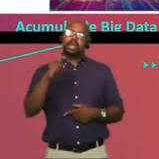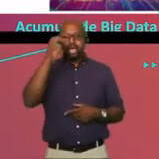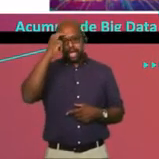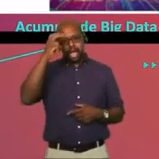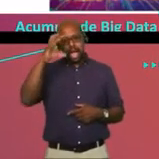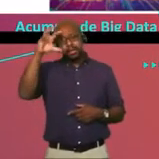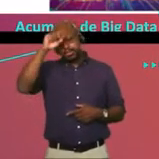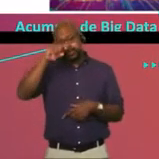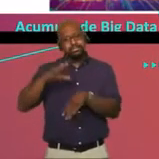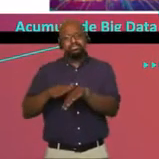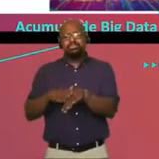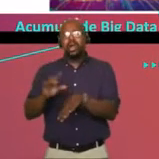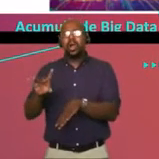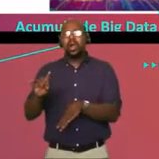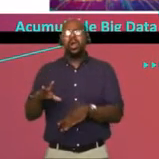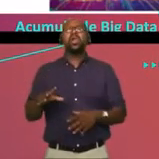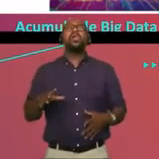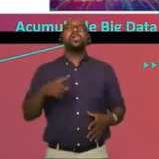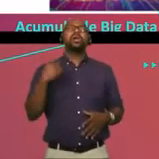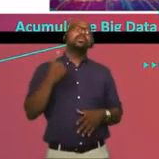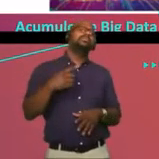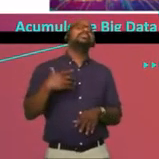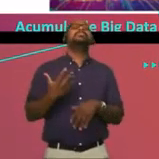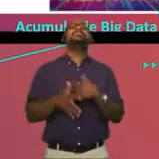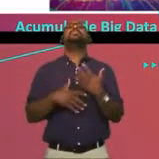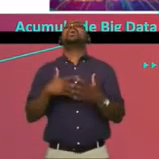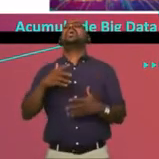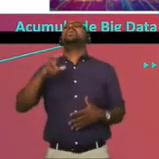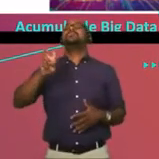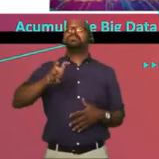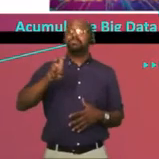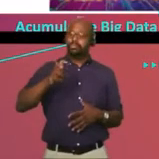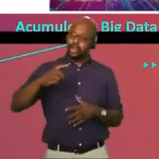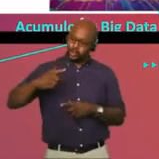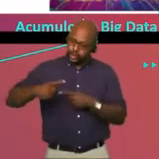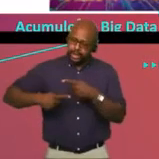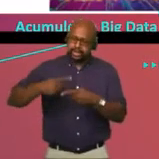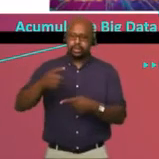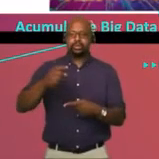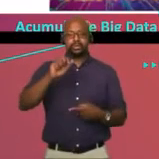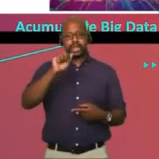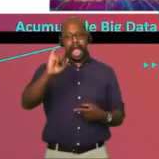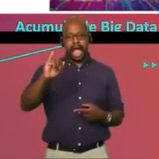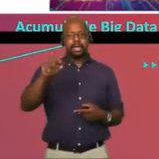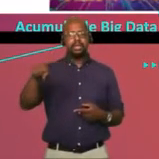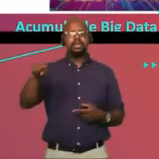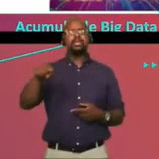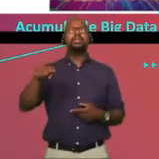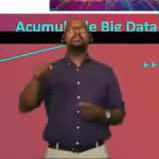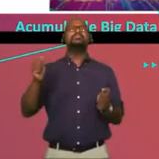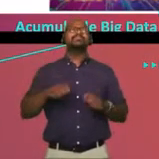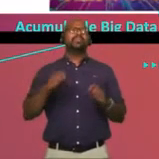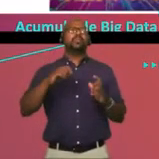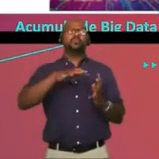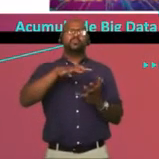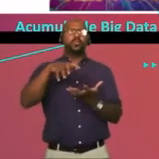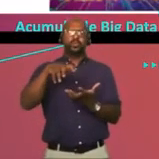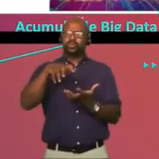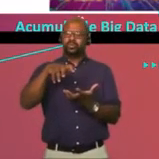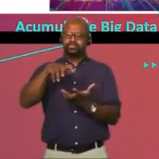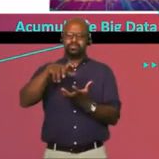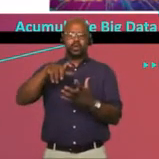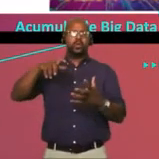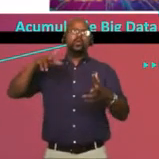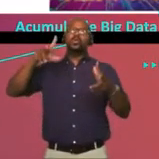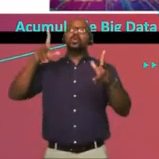aprende por si mesmo mas quando nós chegamos na quinta geração Inteligência Artificial das podemos ter um mundo distópico aí